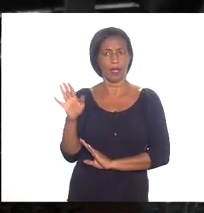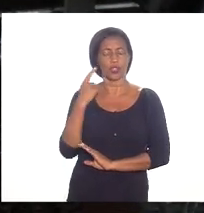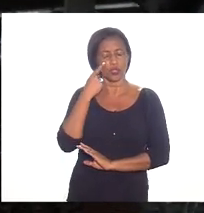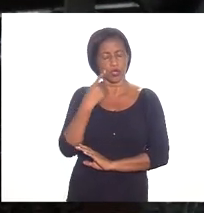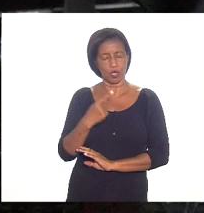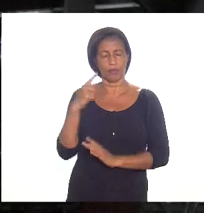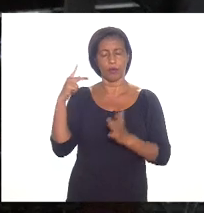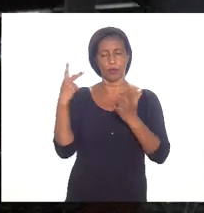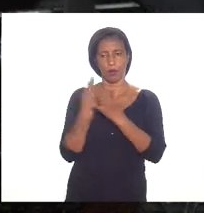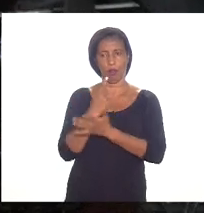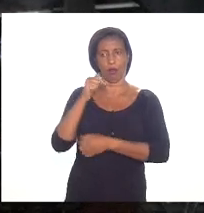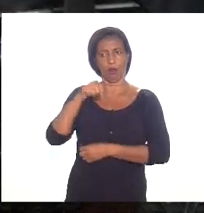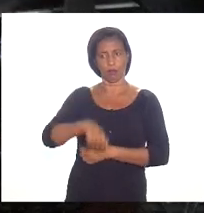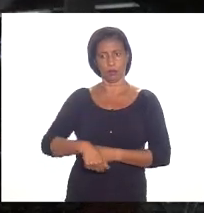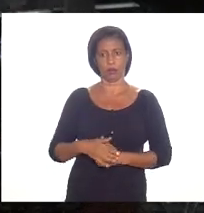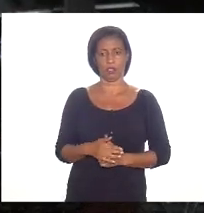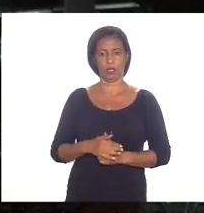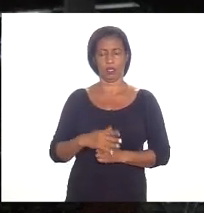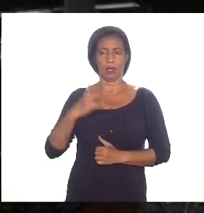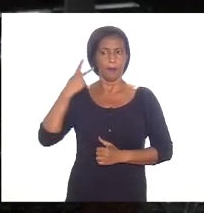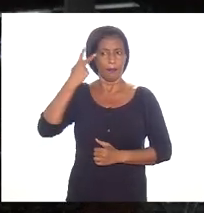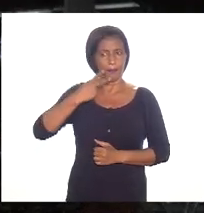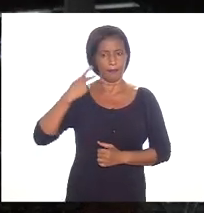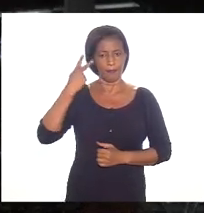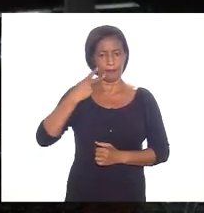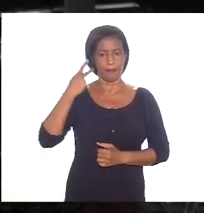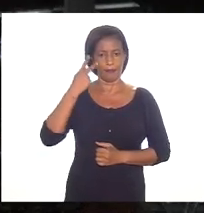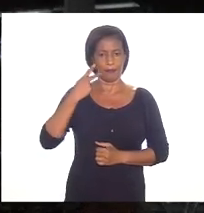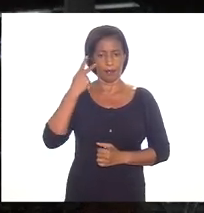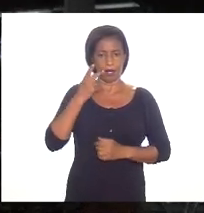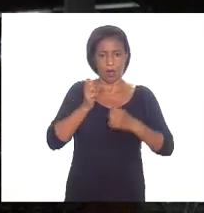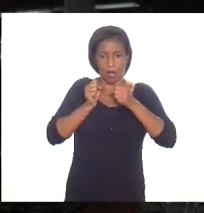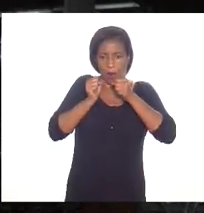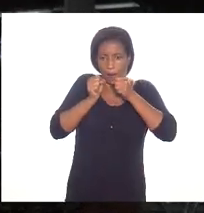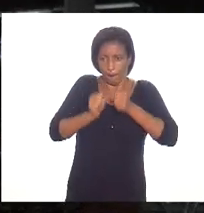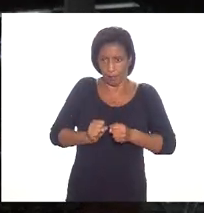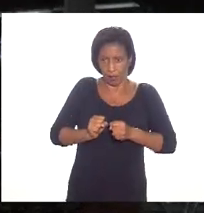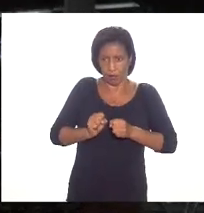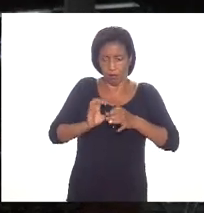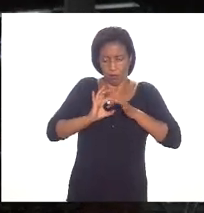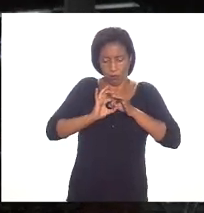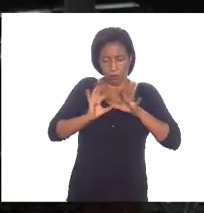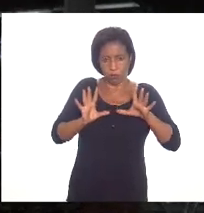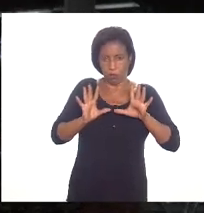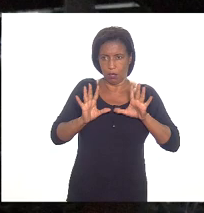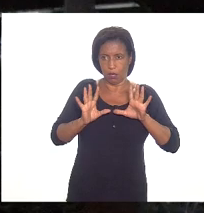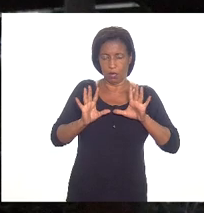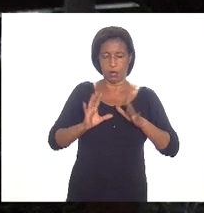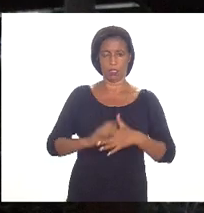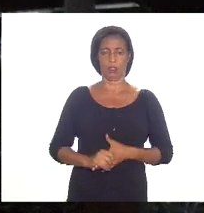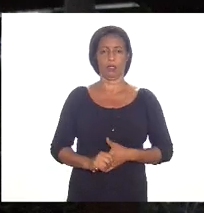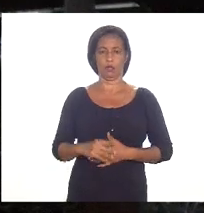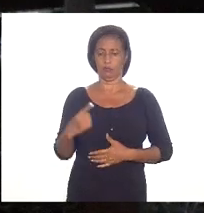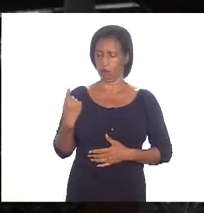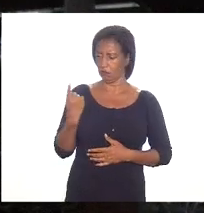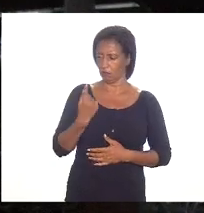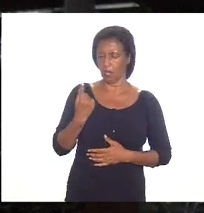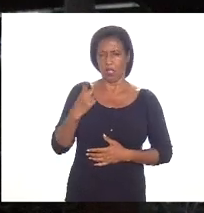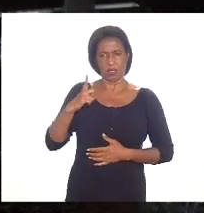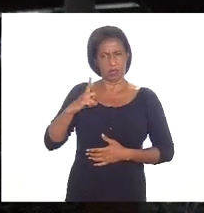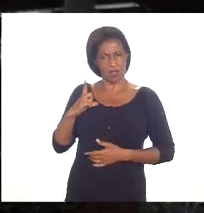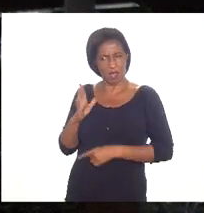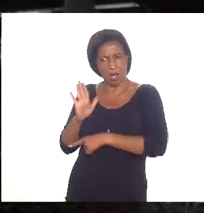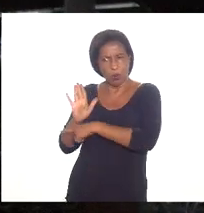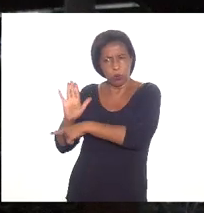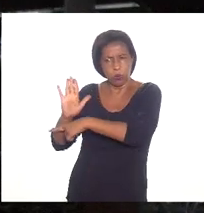aqui. O parlamento é um poder autônomo, independente, tem ajudado